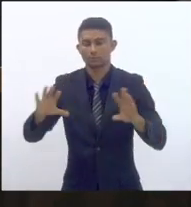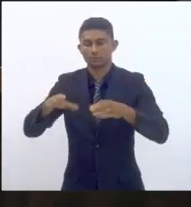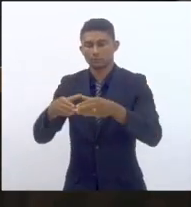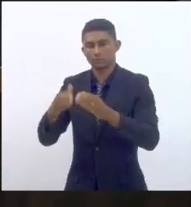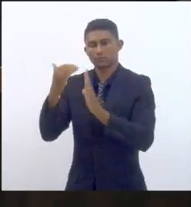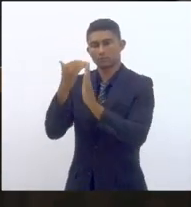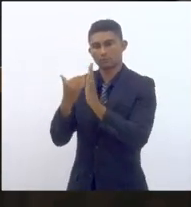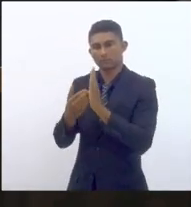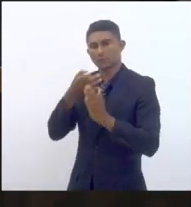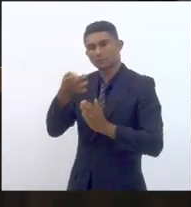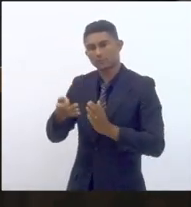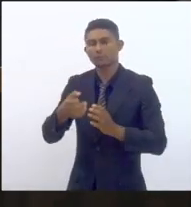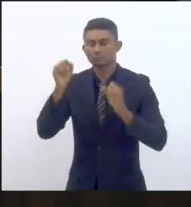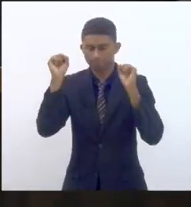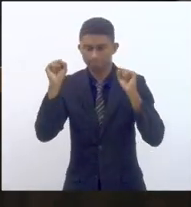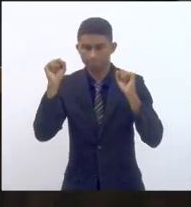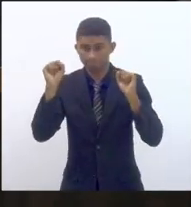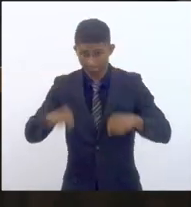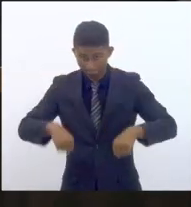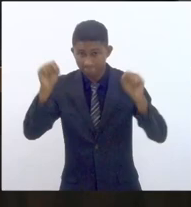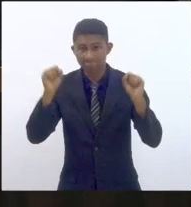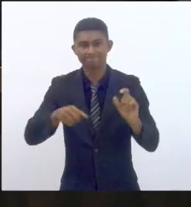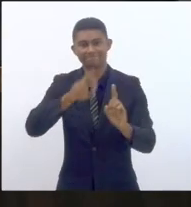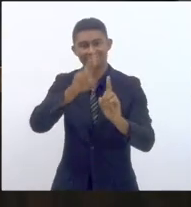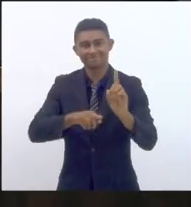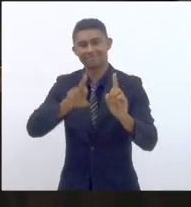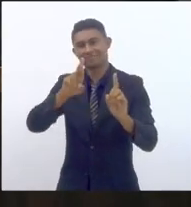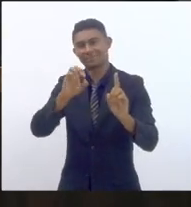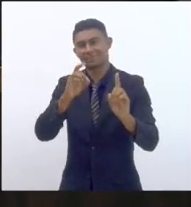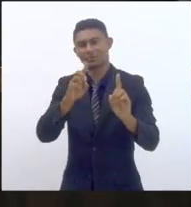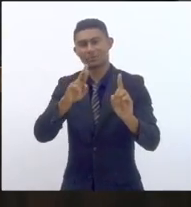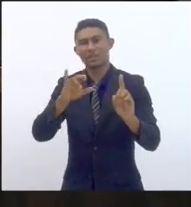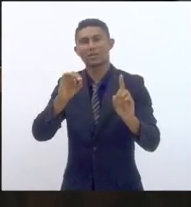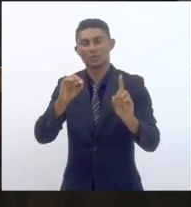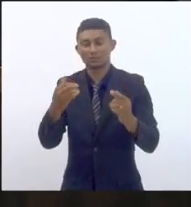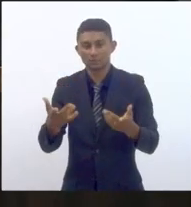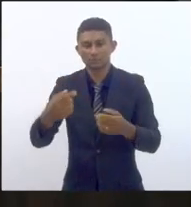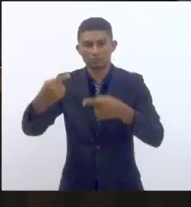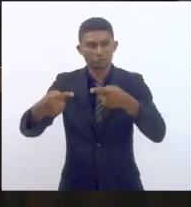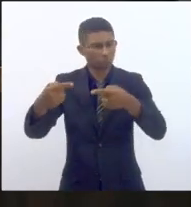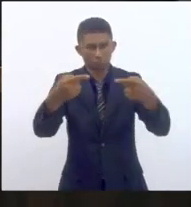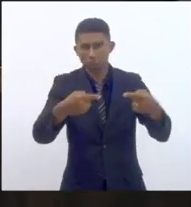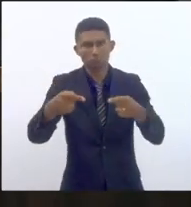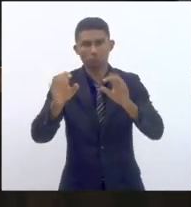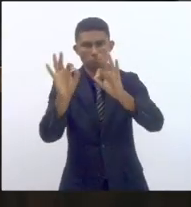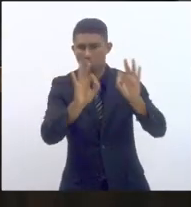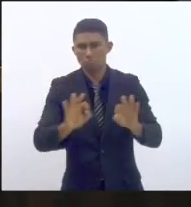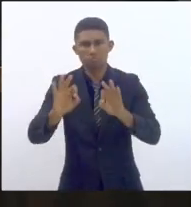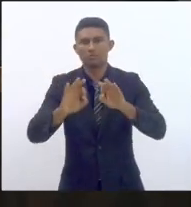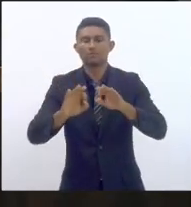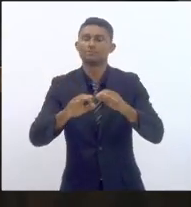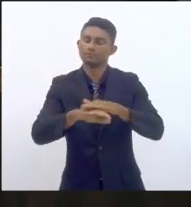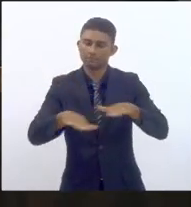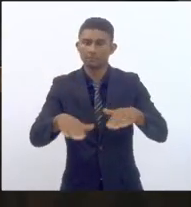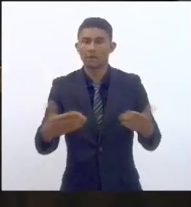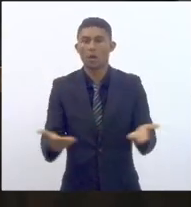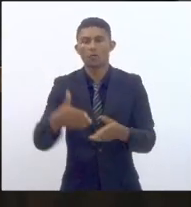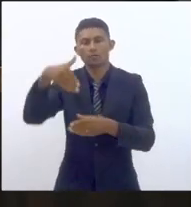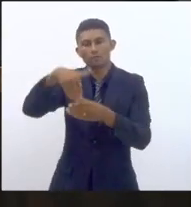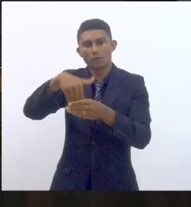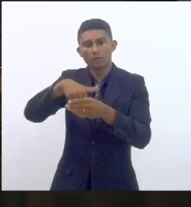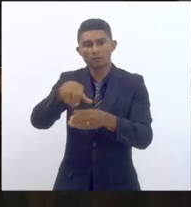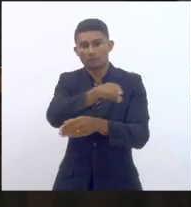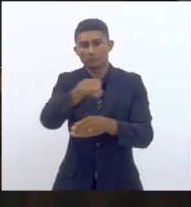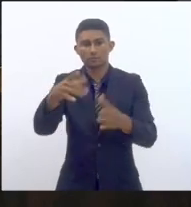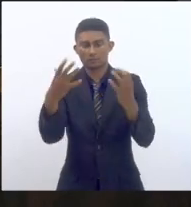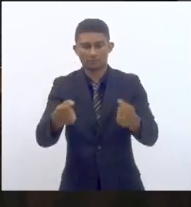Externas, favorável, relator, deputado Rodrigo Amorim. Em discussão, não havendo que queira discutir, encerrada a discussão, em votação, seus que aprovam, permaneçam como estão,